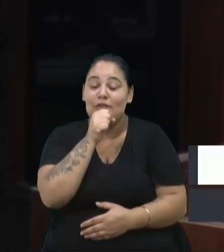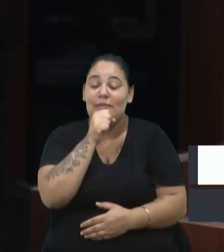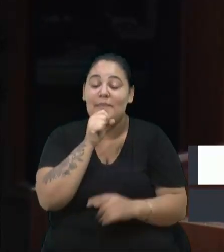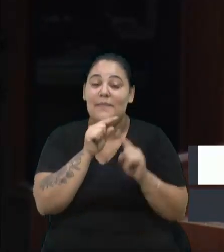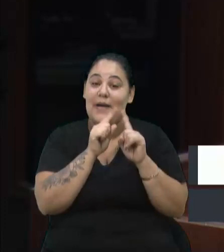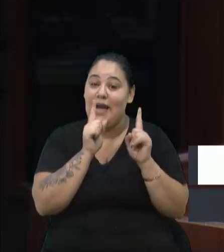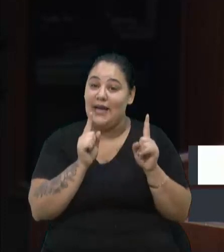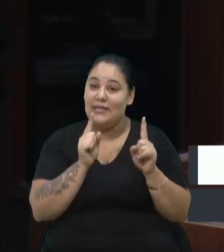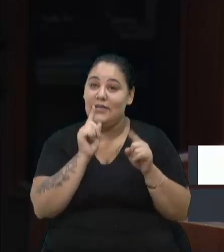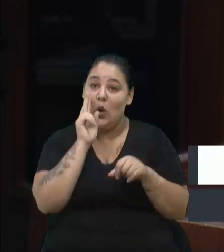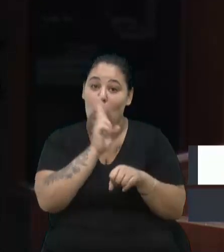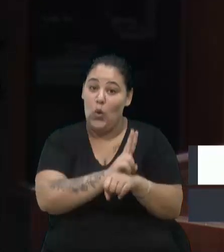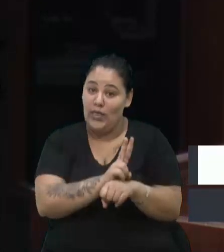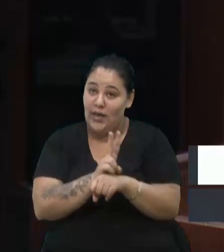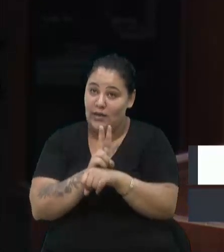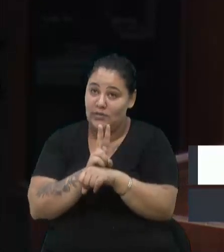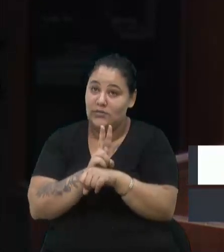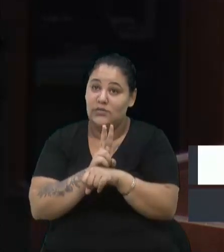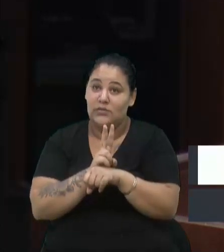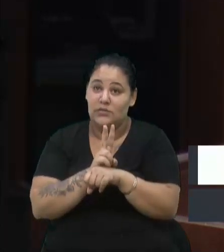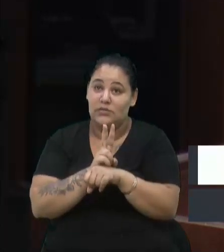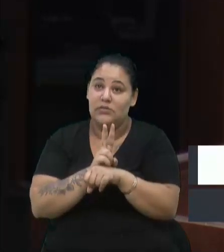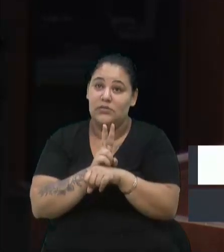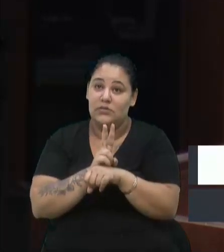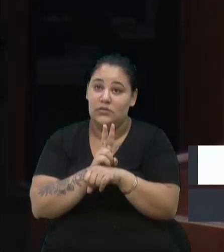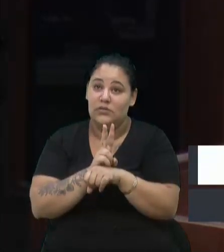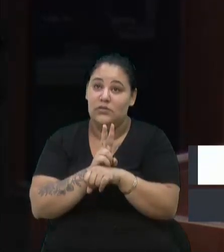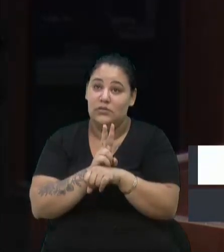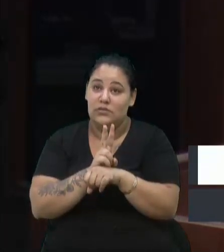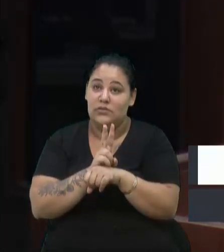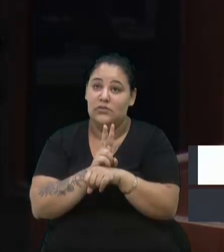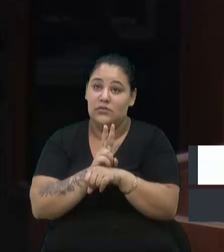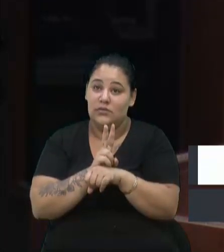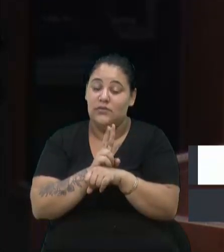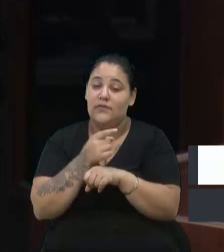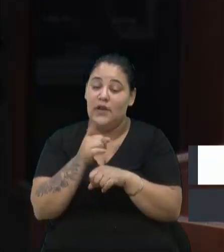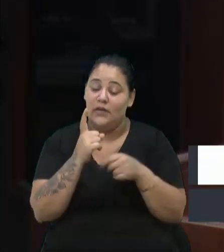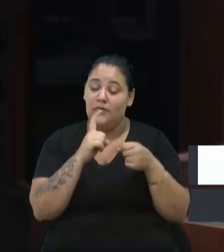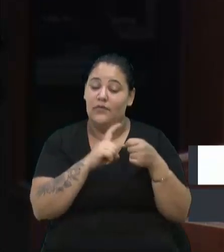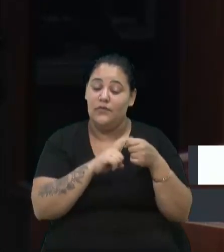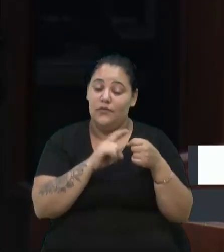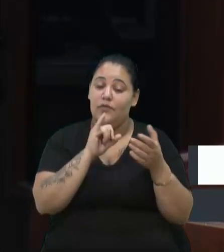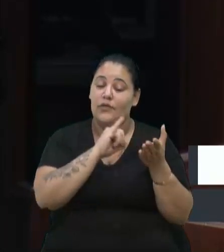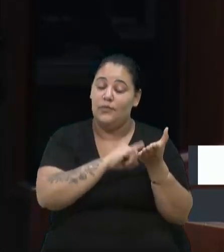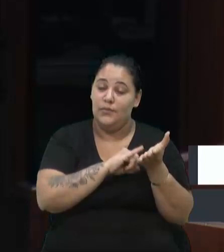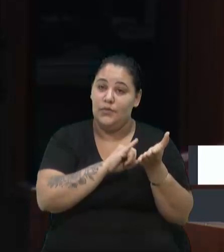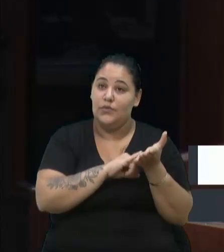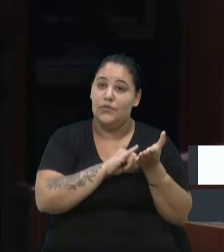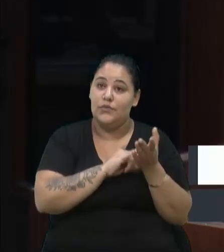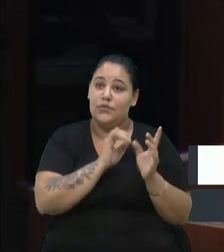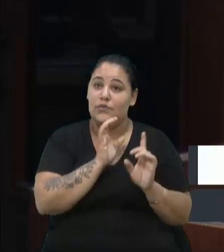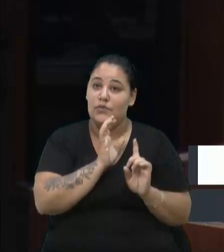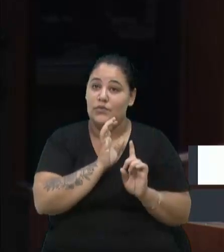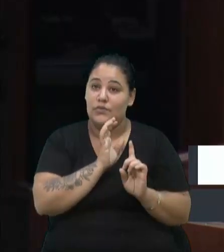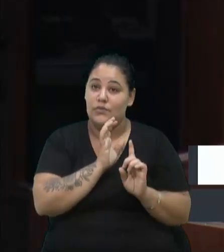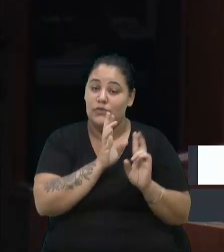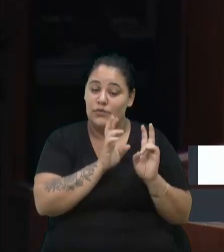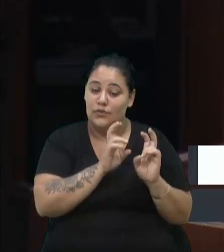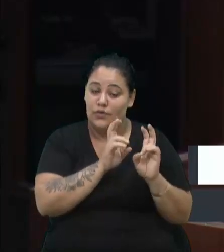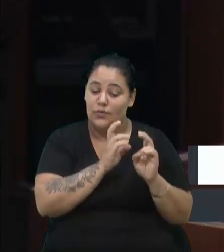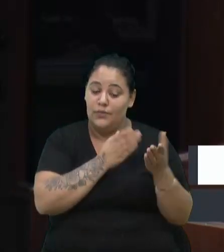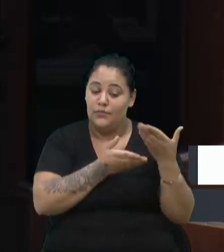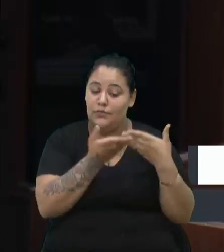Mas CPMF, pode voltar imposto sobre transação